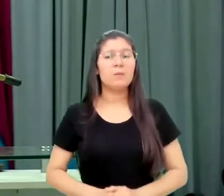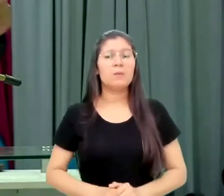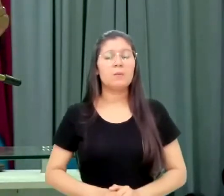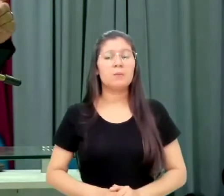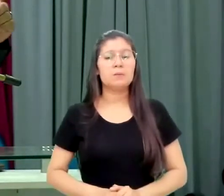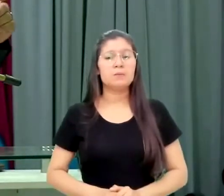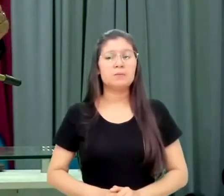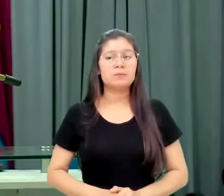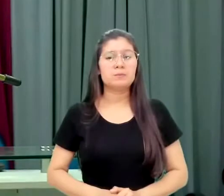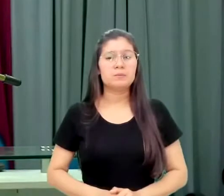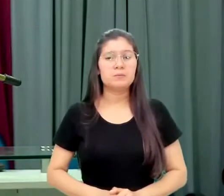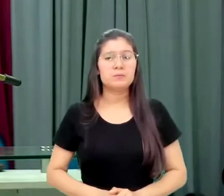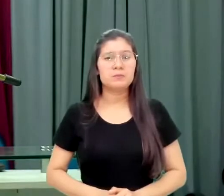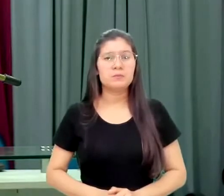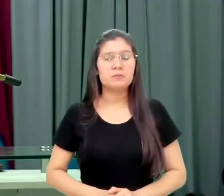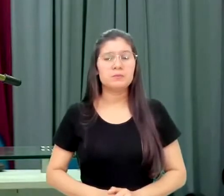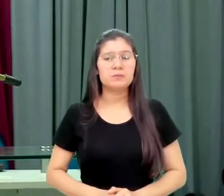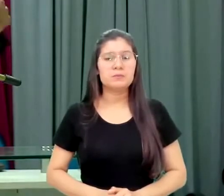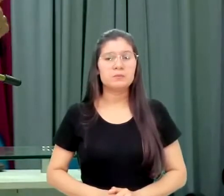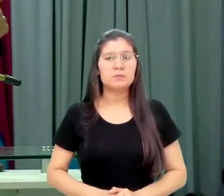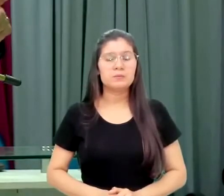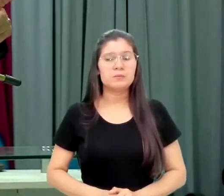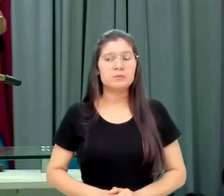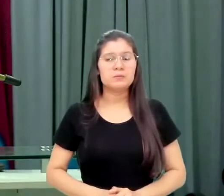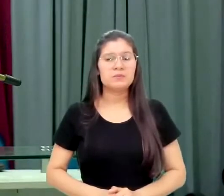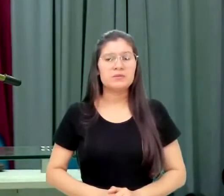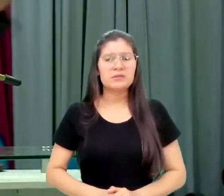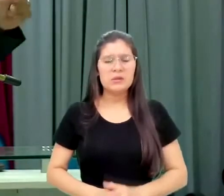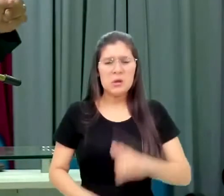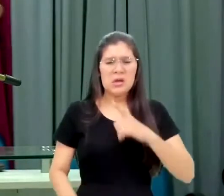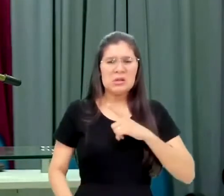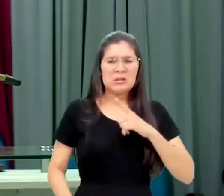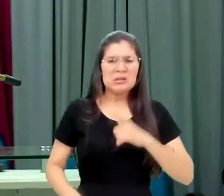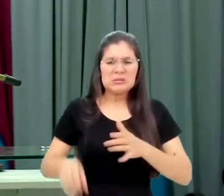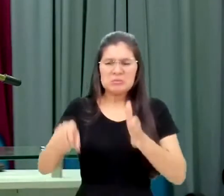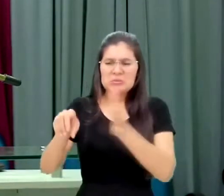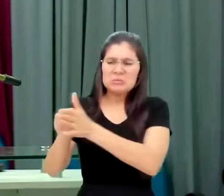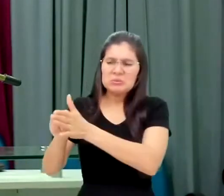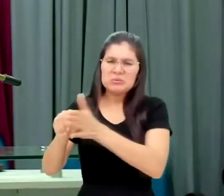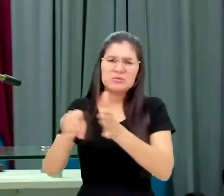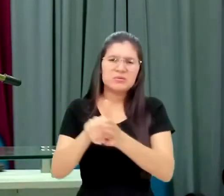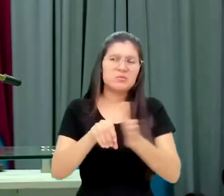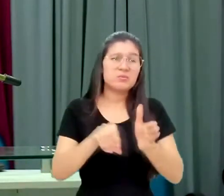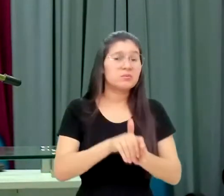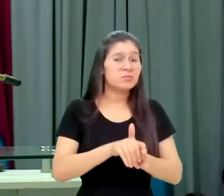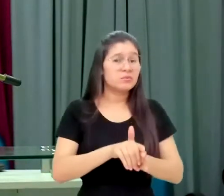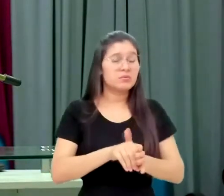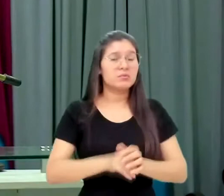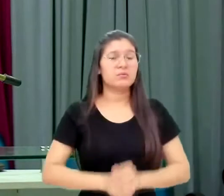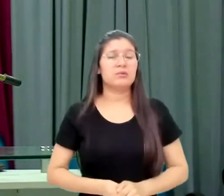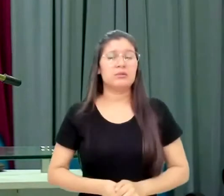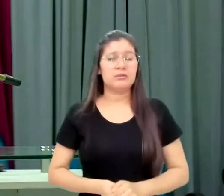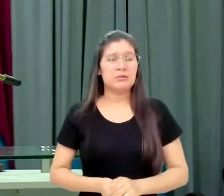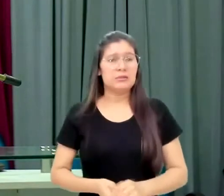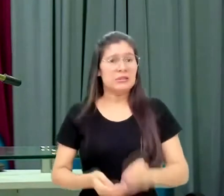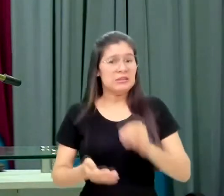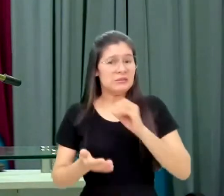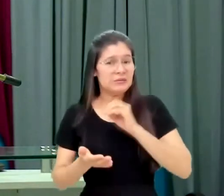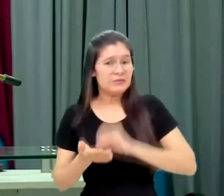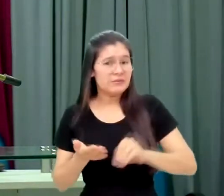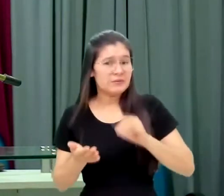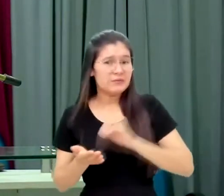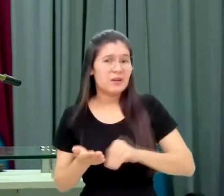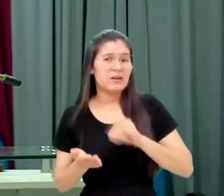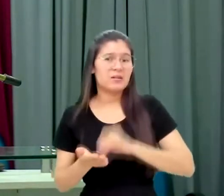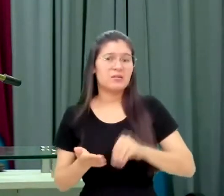sepulturas, no plural, foram aumentadas e abriram a sua boca. Falta de conhecimento de